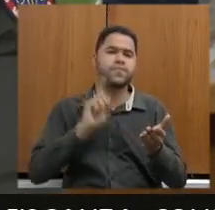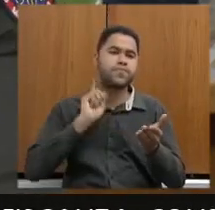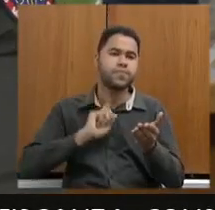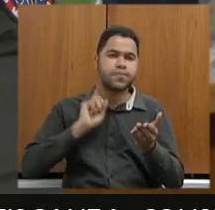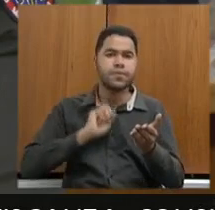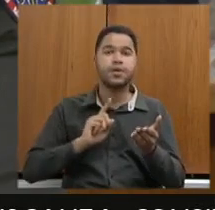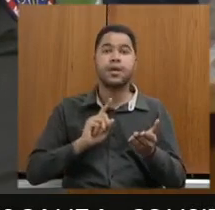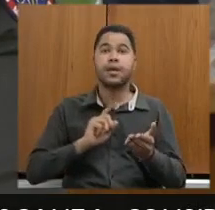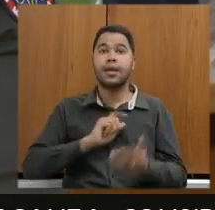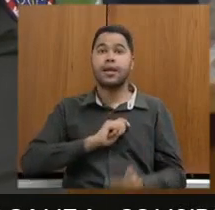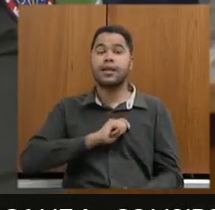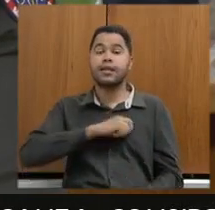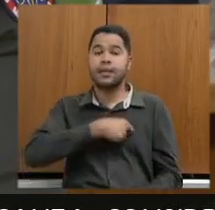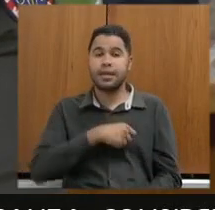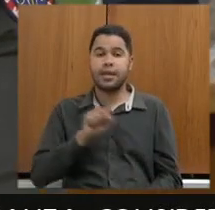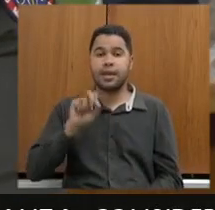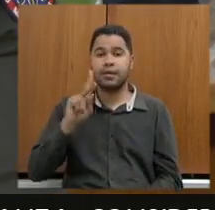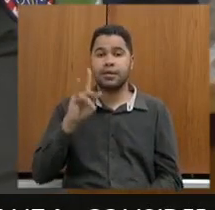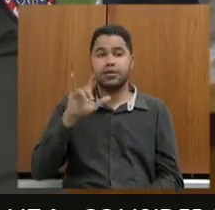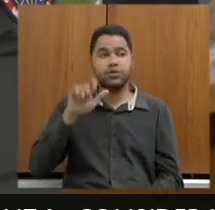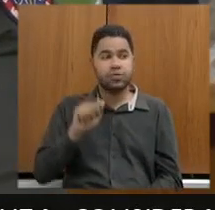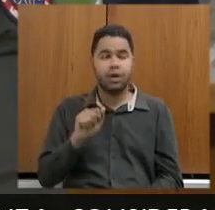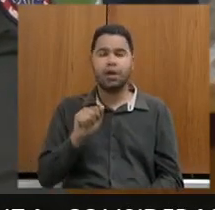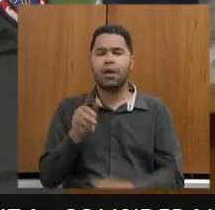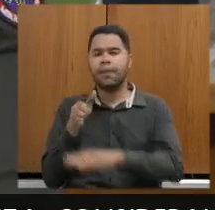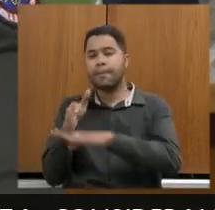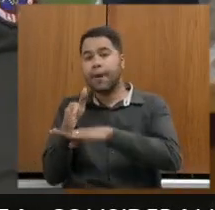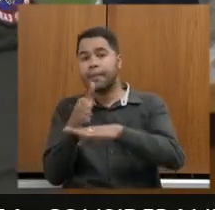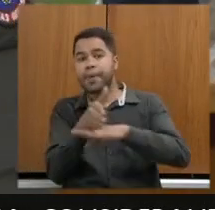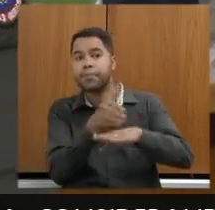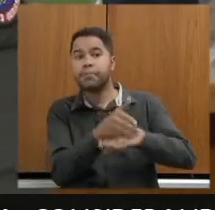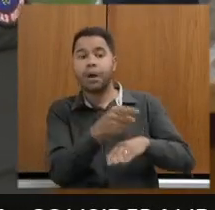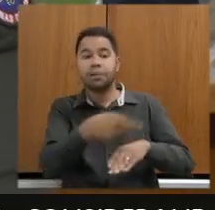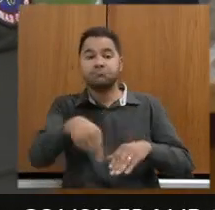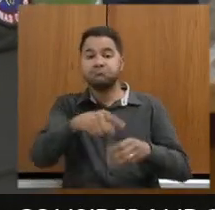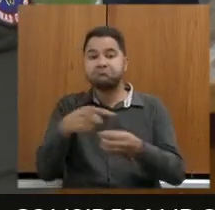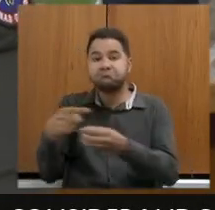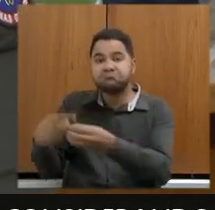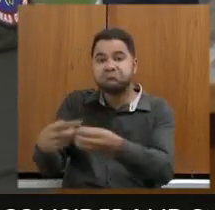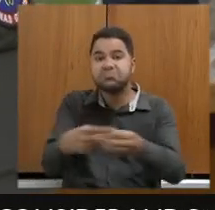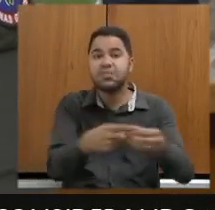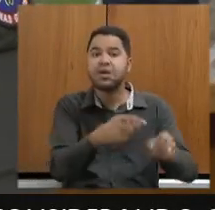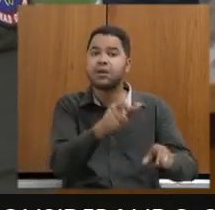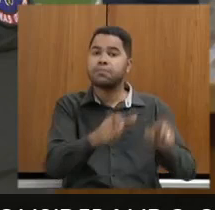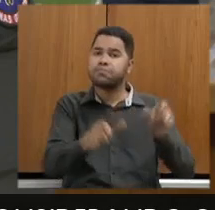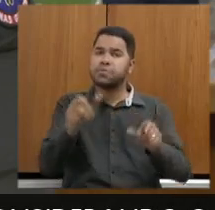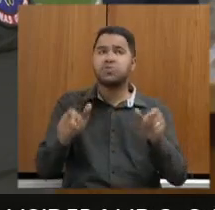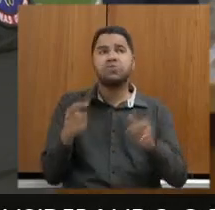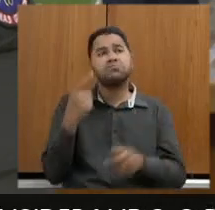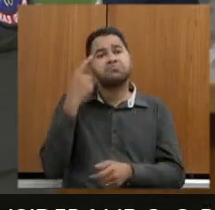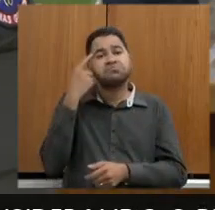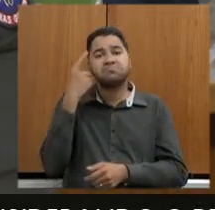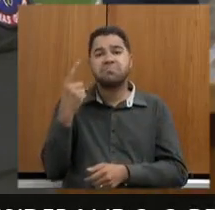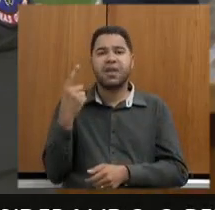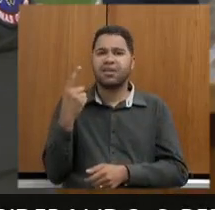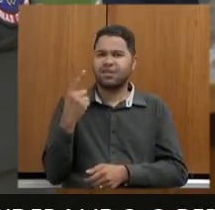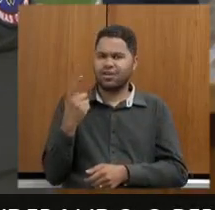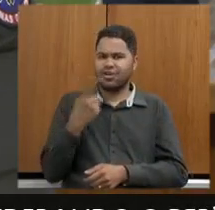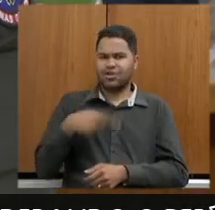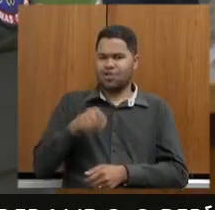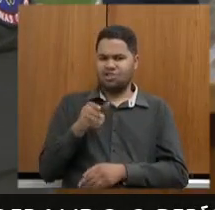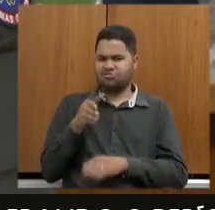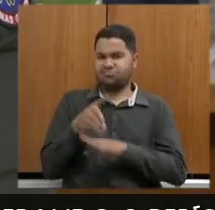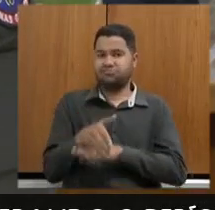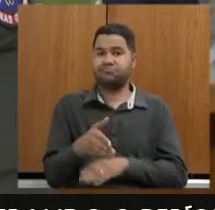delegada Sheila e a gente tem ido as cidades que muitas vezes as pessoas entendem que não chegaríamos